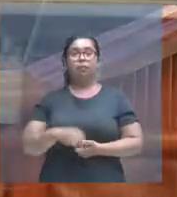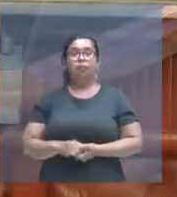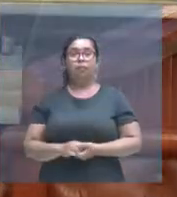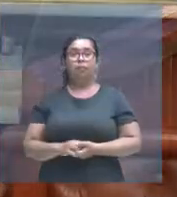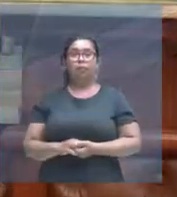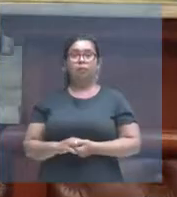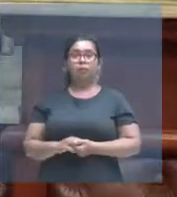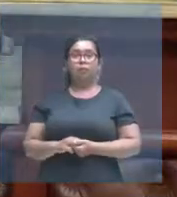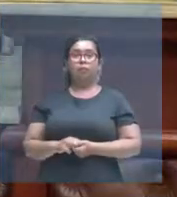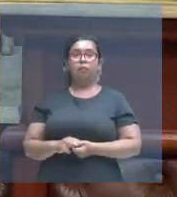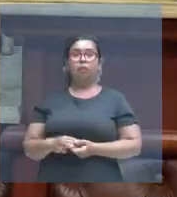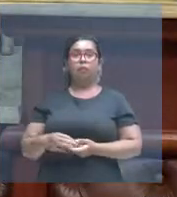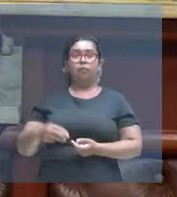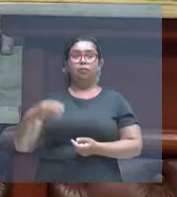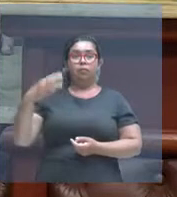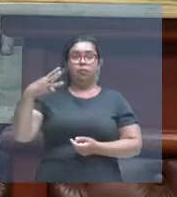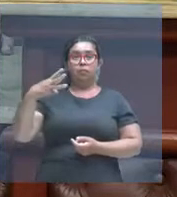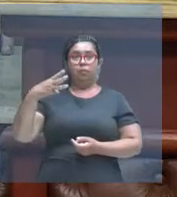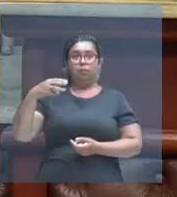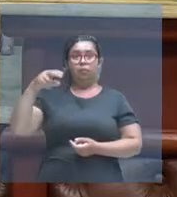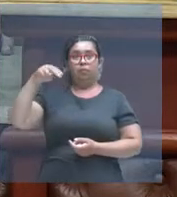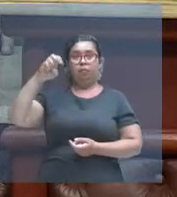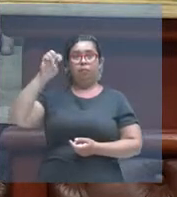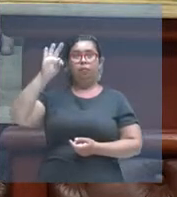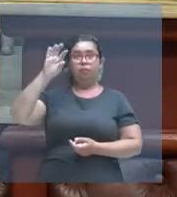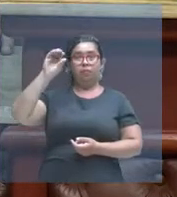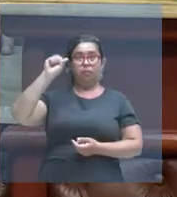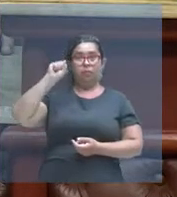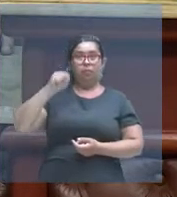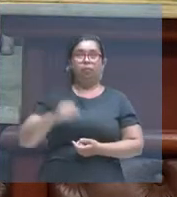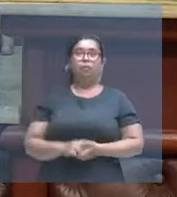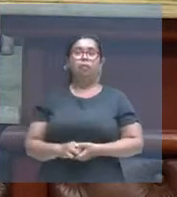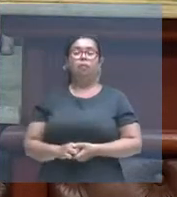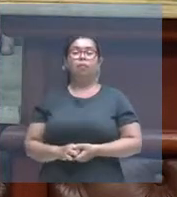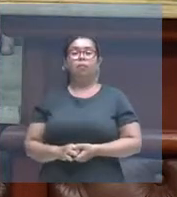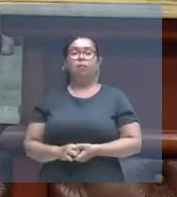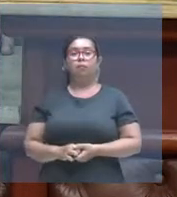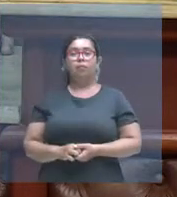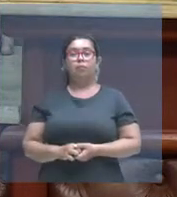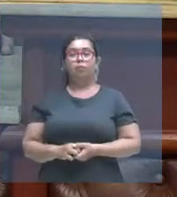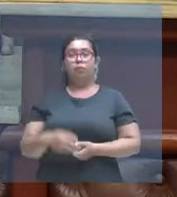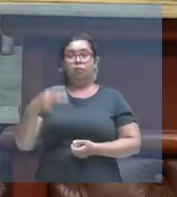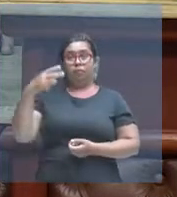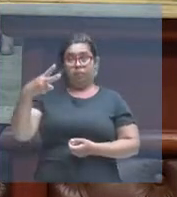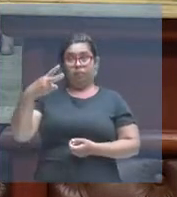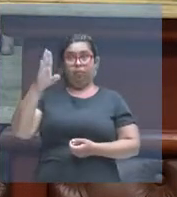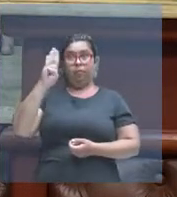Carlos Arthur, e também bisavô da Maria Eduarda e do Salvatore.